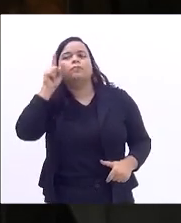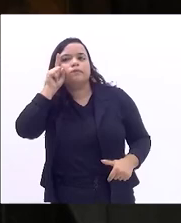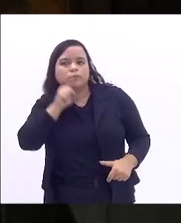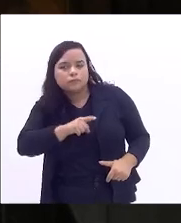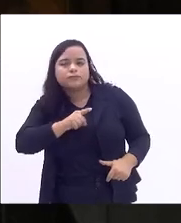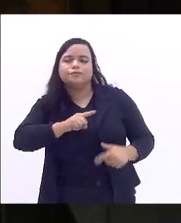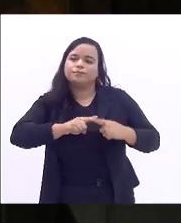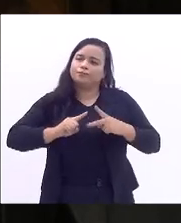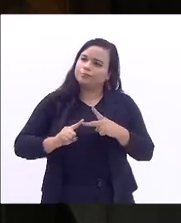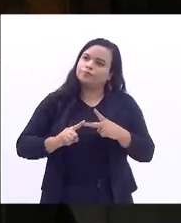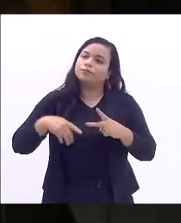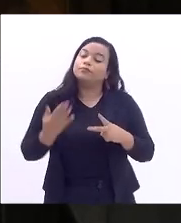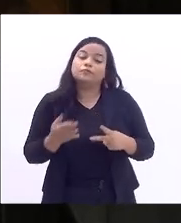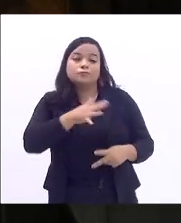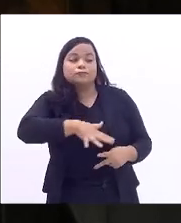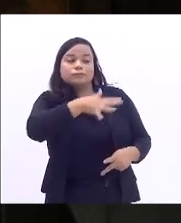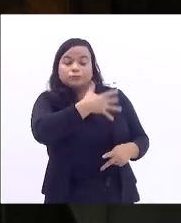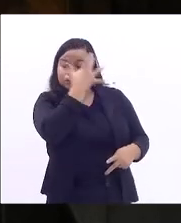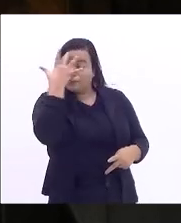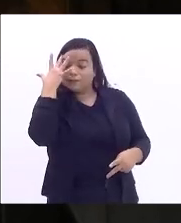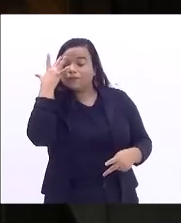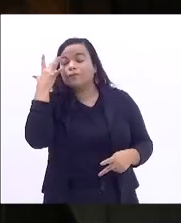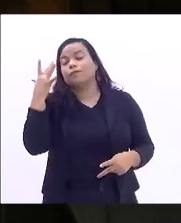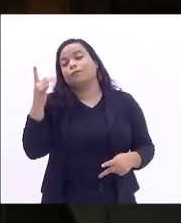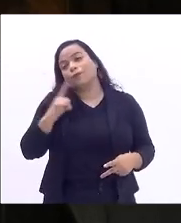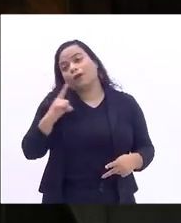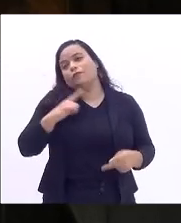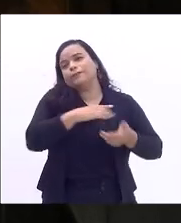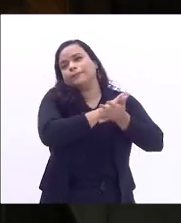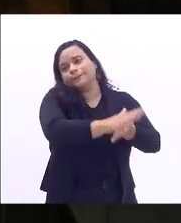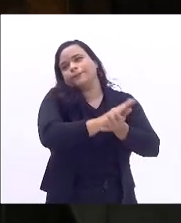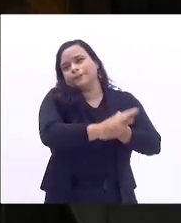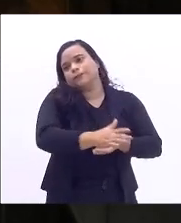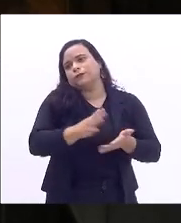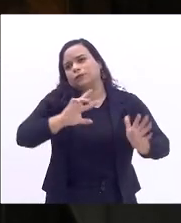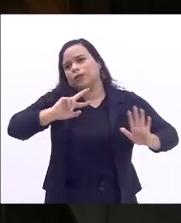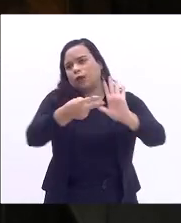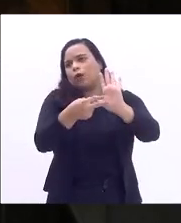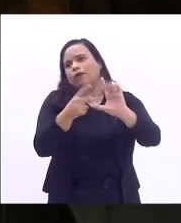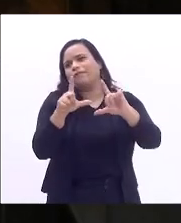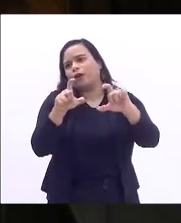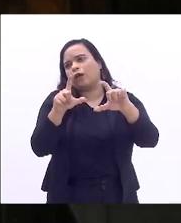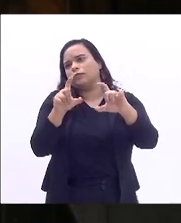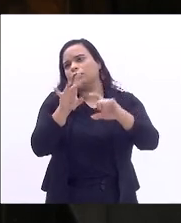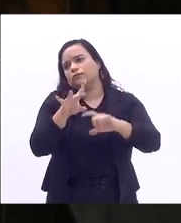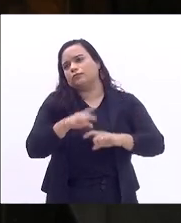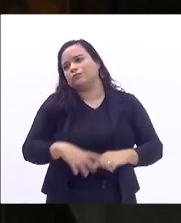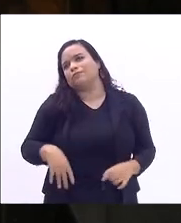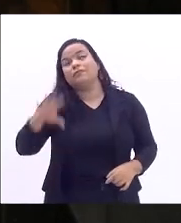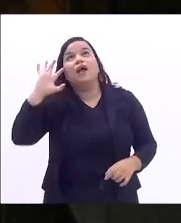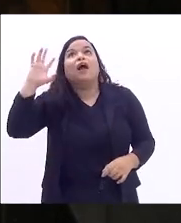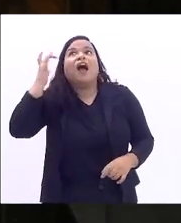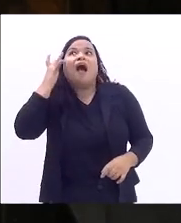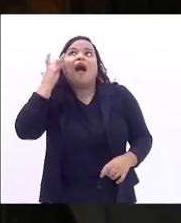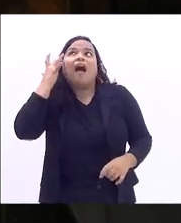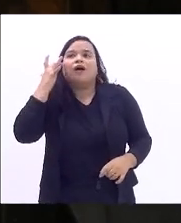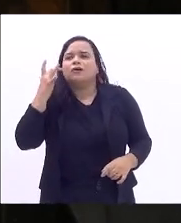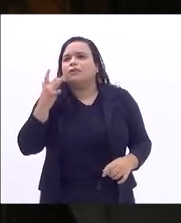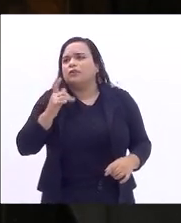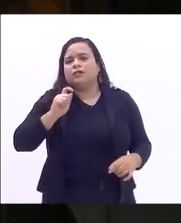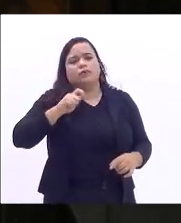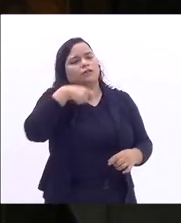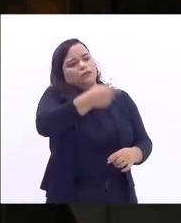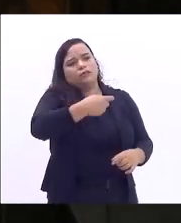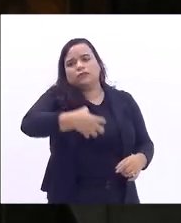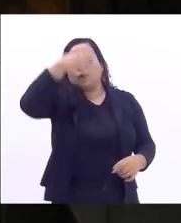portanto eram pessoas que foram reconhecidas com uma presunção de que tá